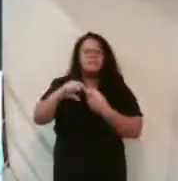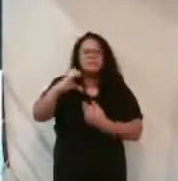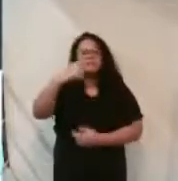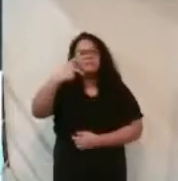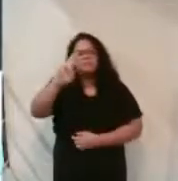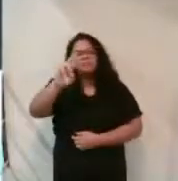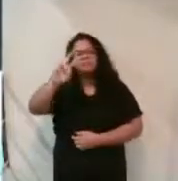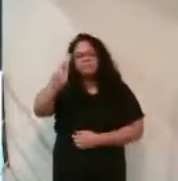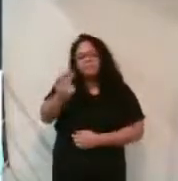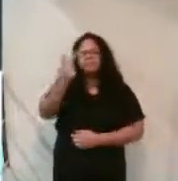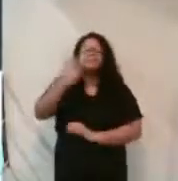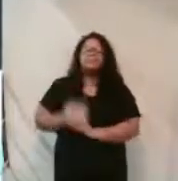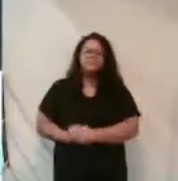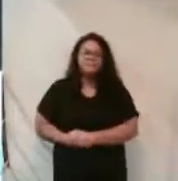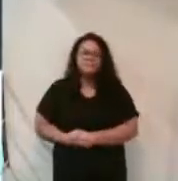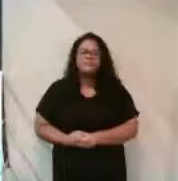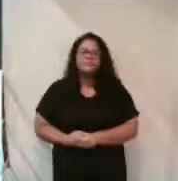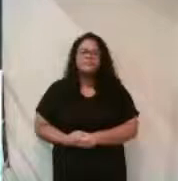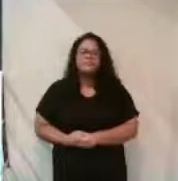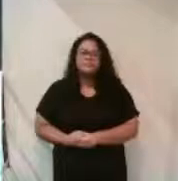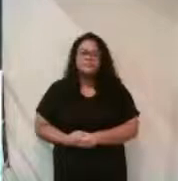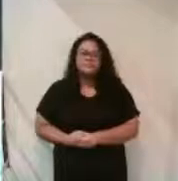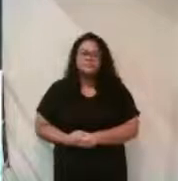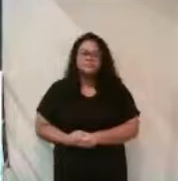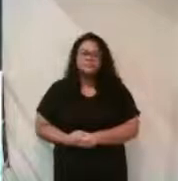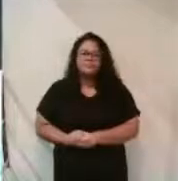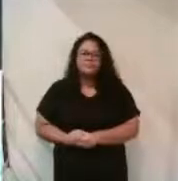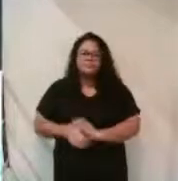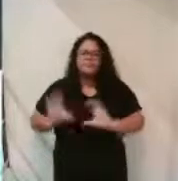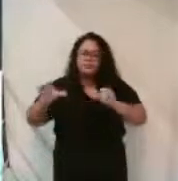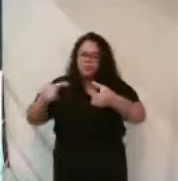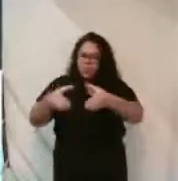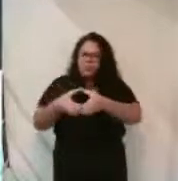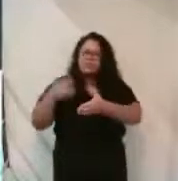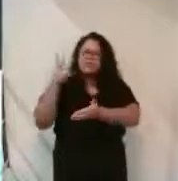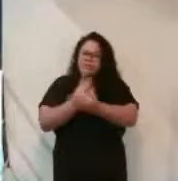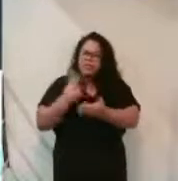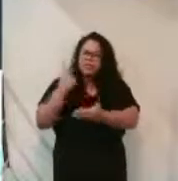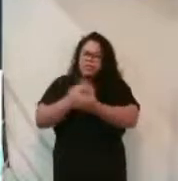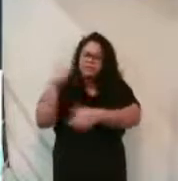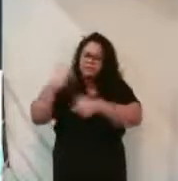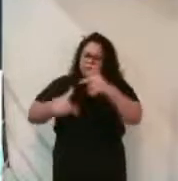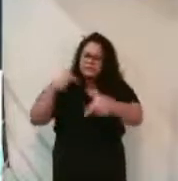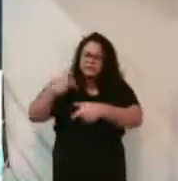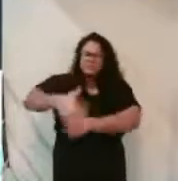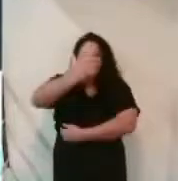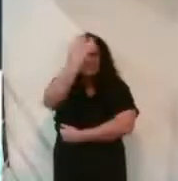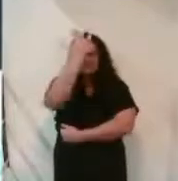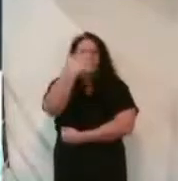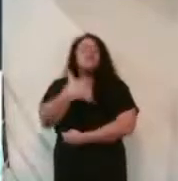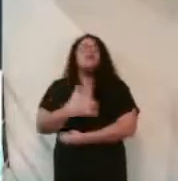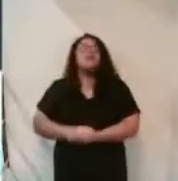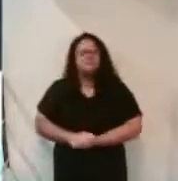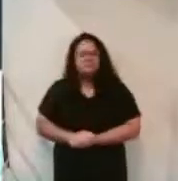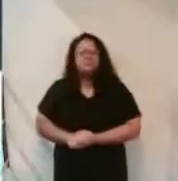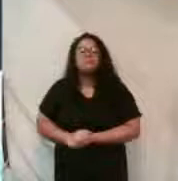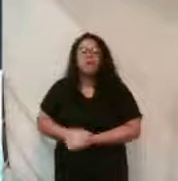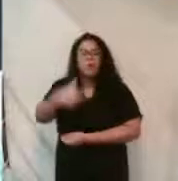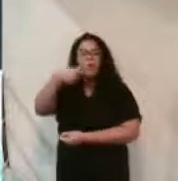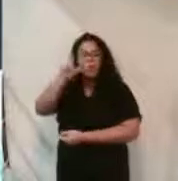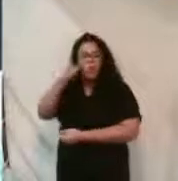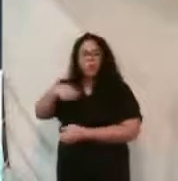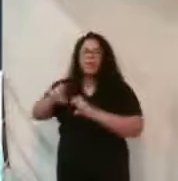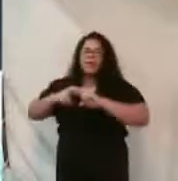certo? Que é uma entidade de uma seriedade impressionante. Eu sou secretário executivo de meio ambiente, reuni ontem